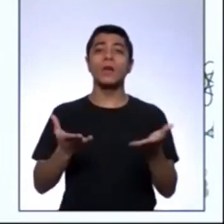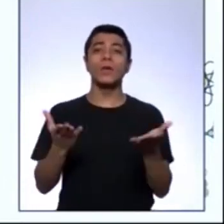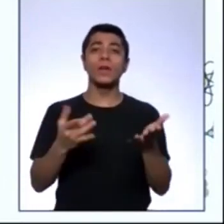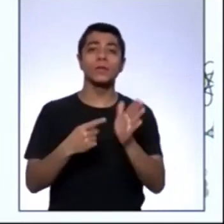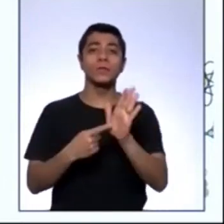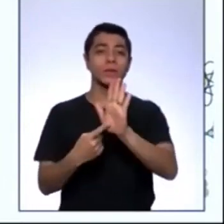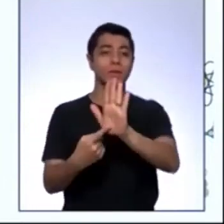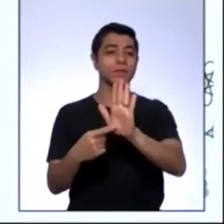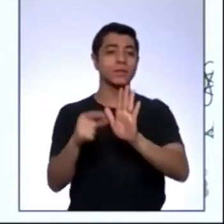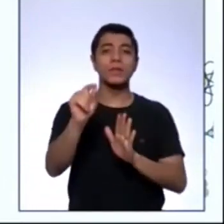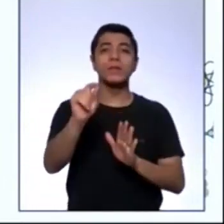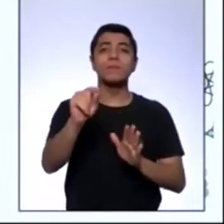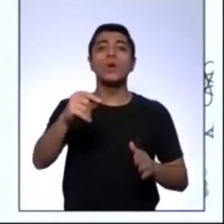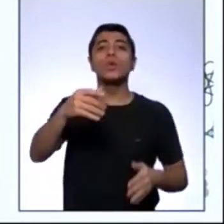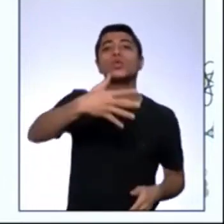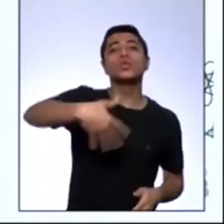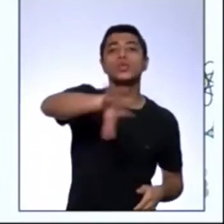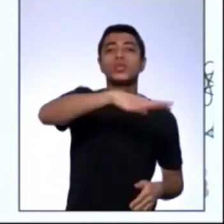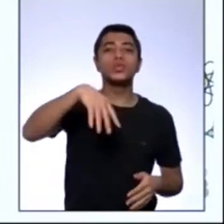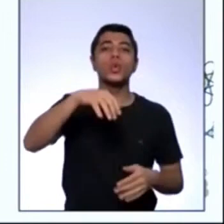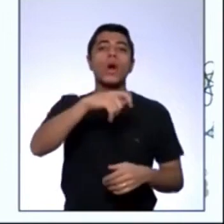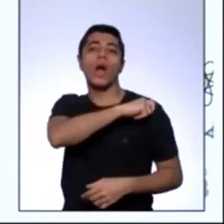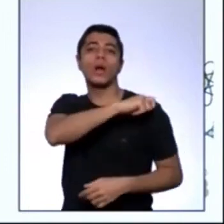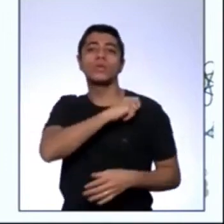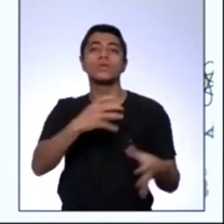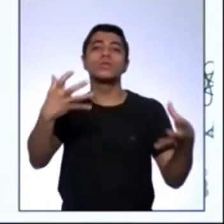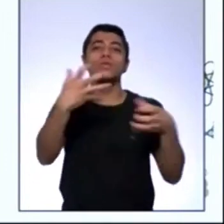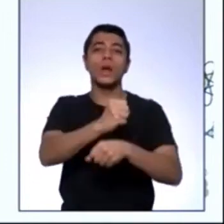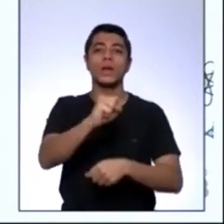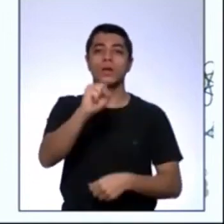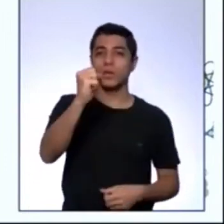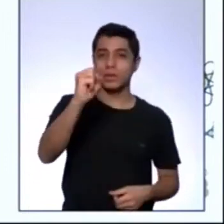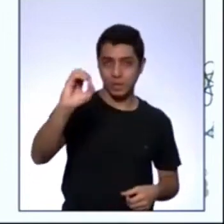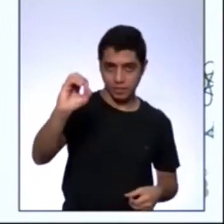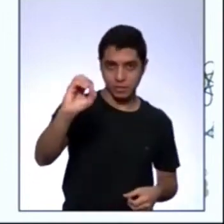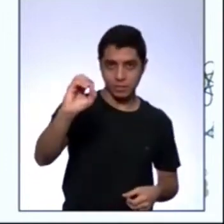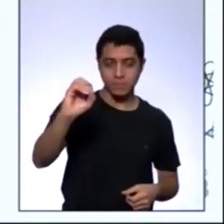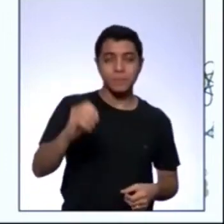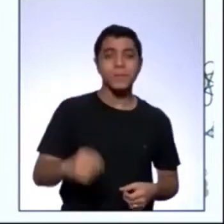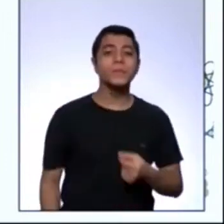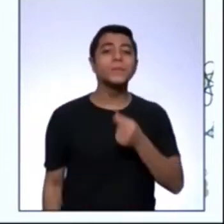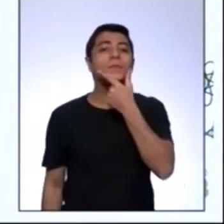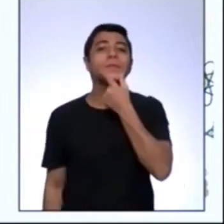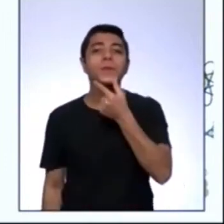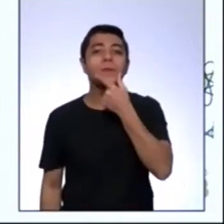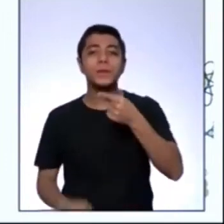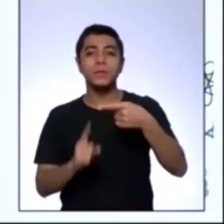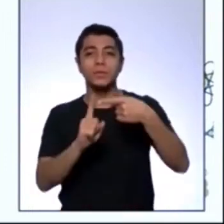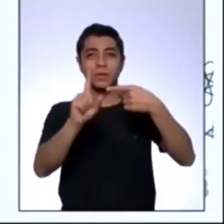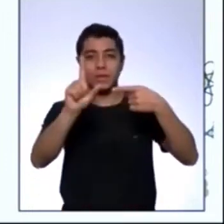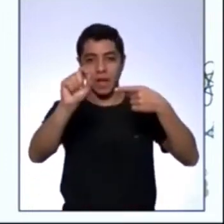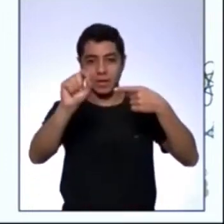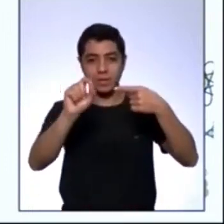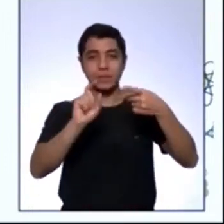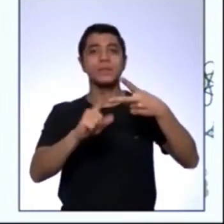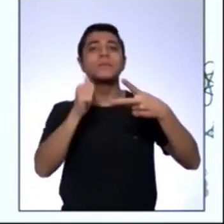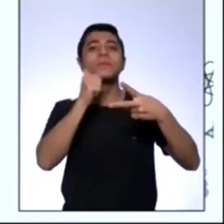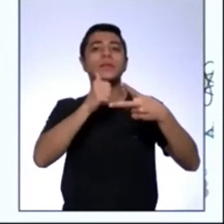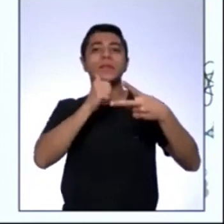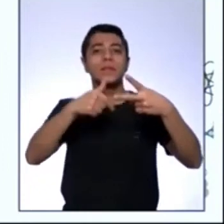gente dez meninos e 70 meninas pronta Qual a porcentagem de